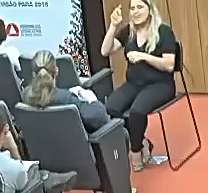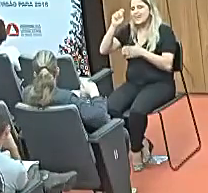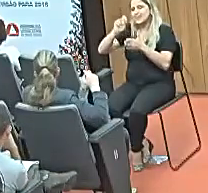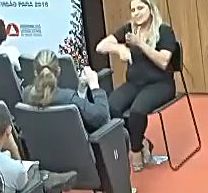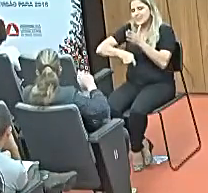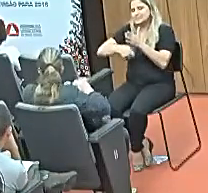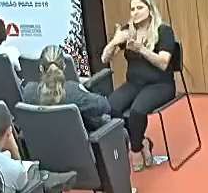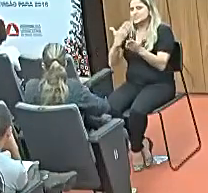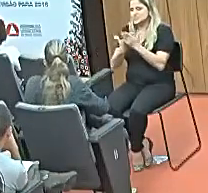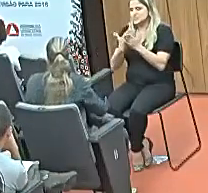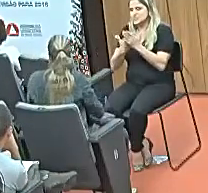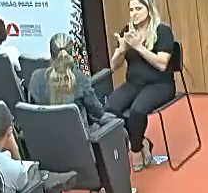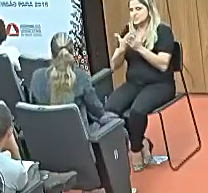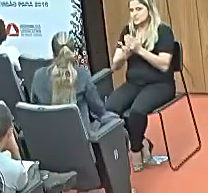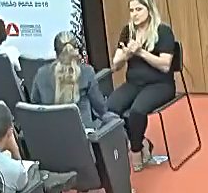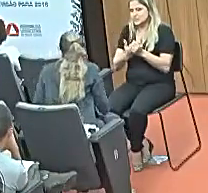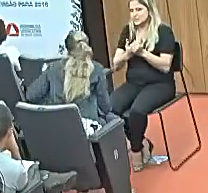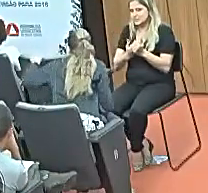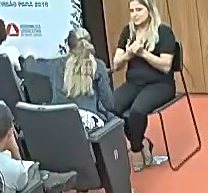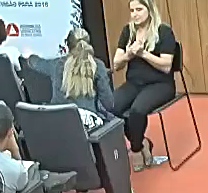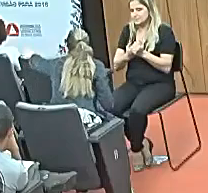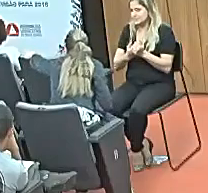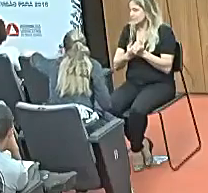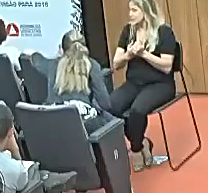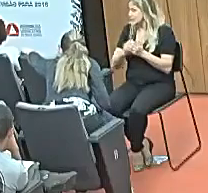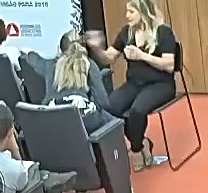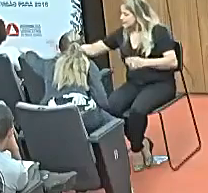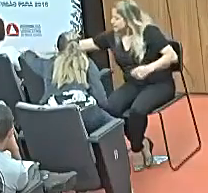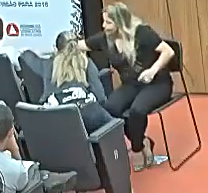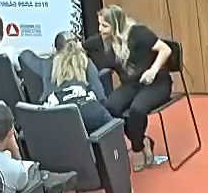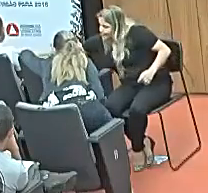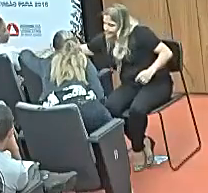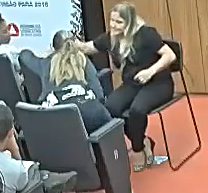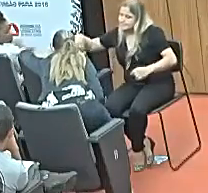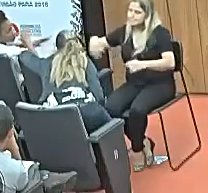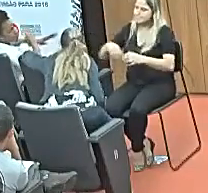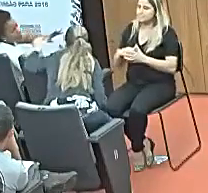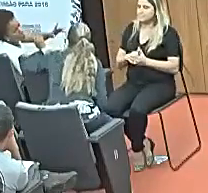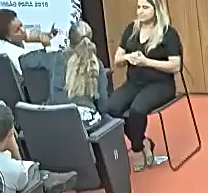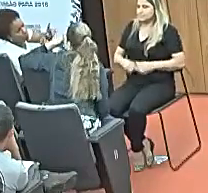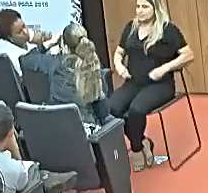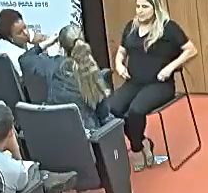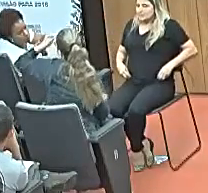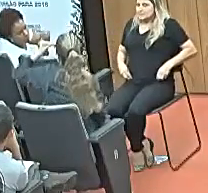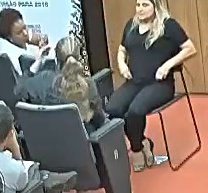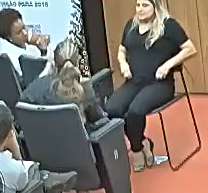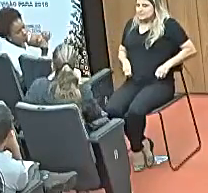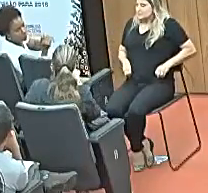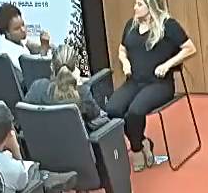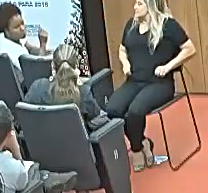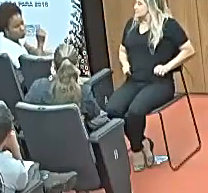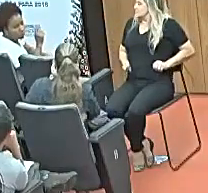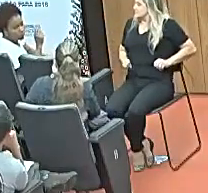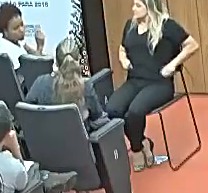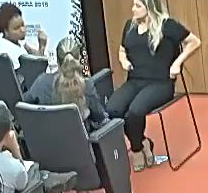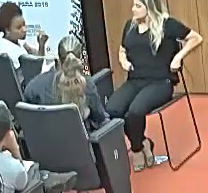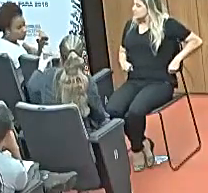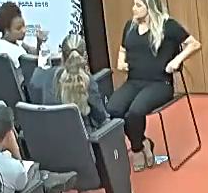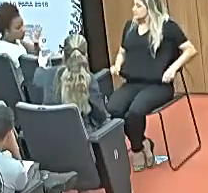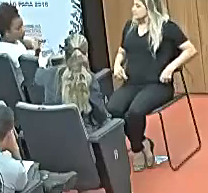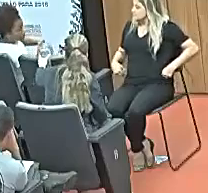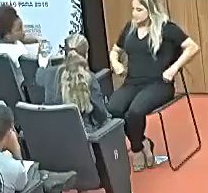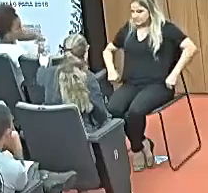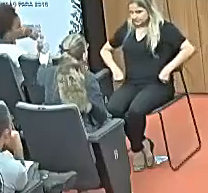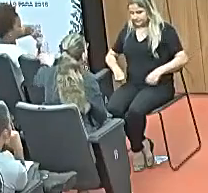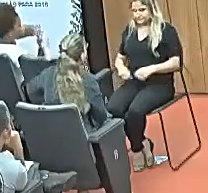estudar e garantir a qualidade das mulheres a na próxima ação a gente falou um pouco